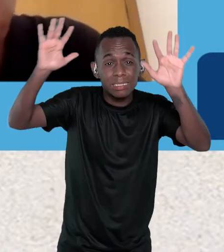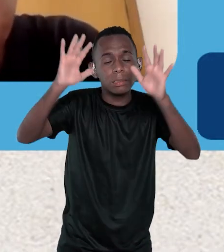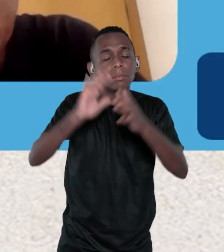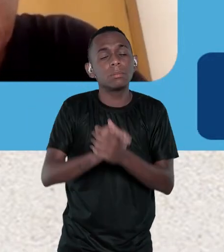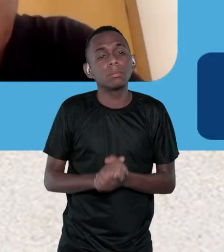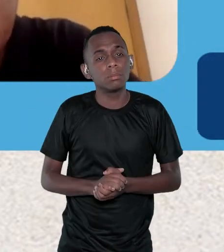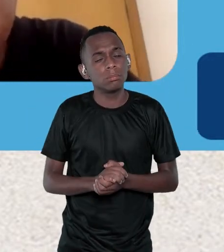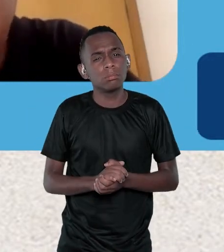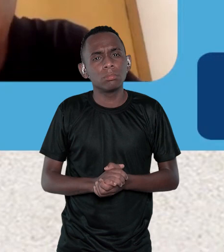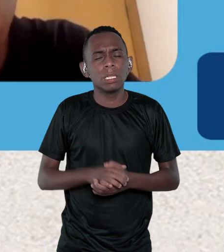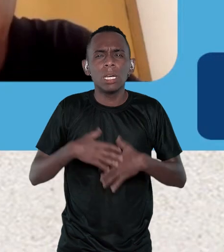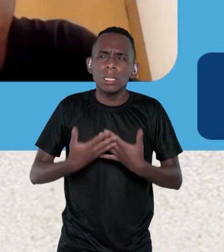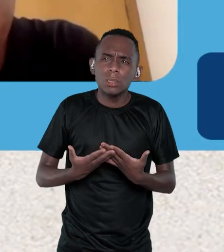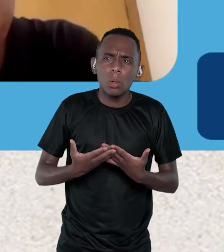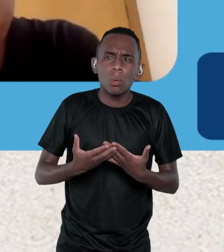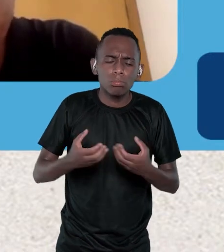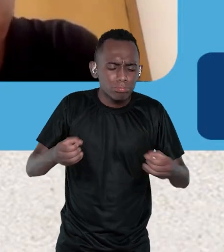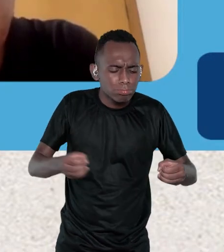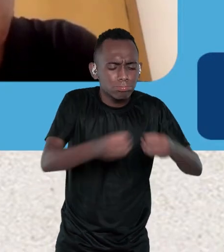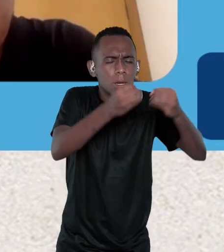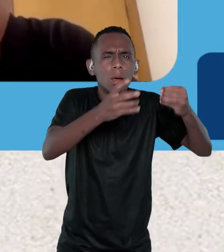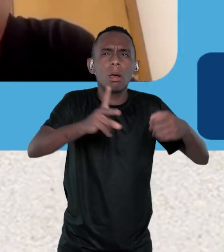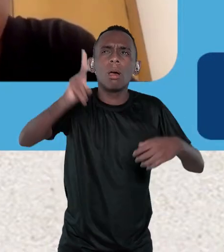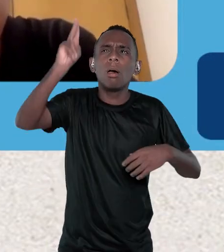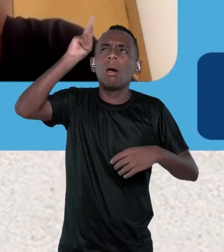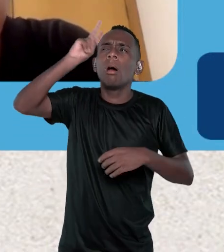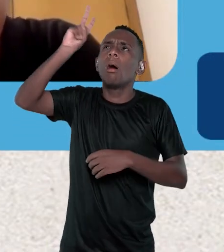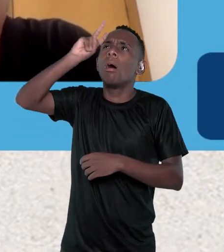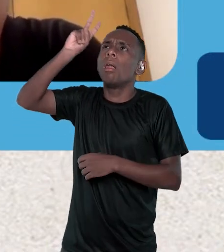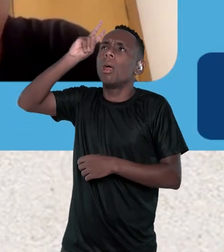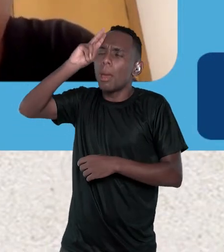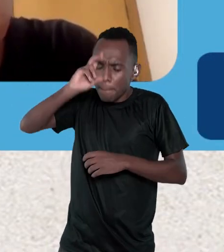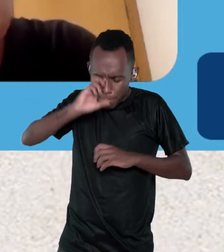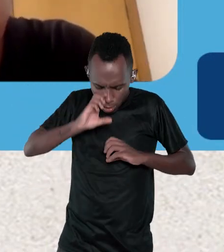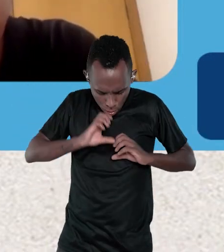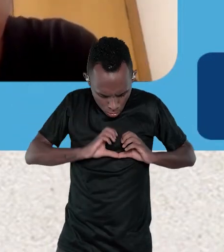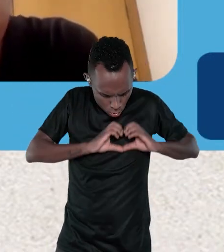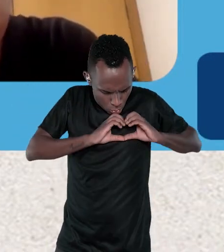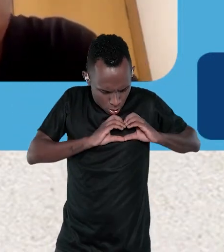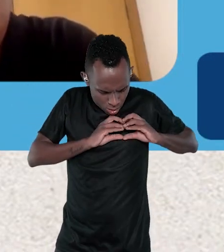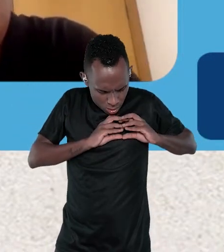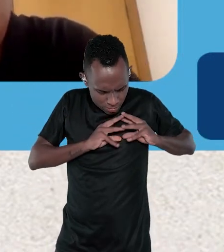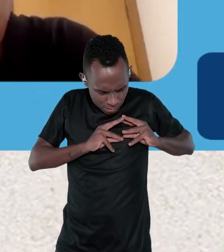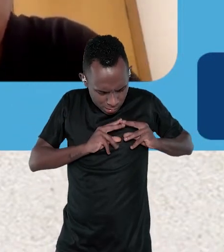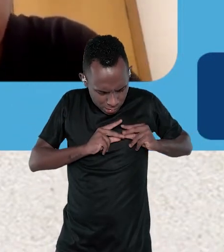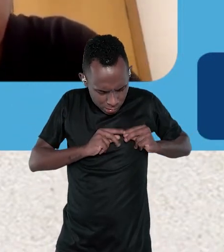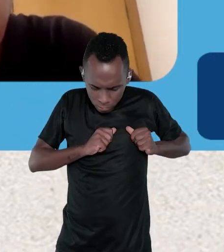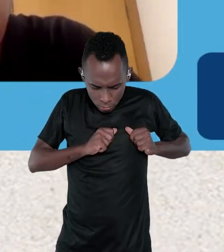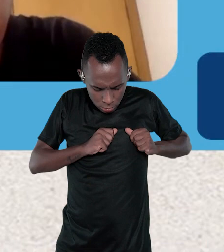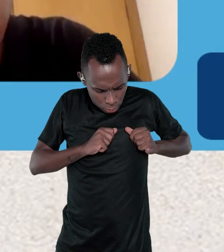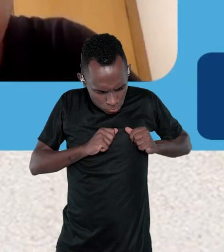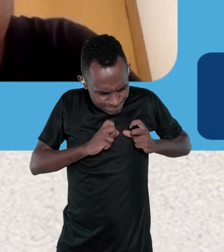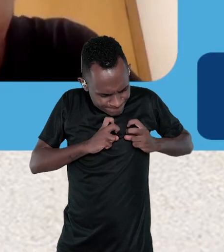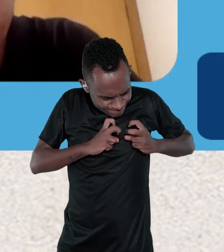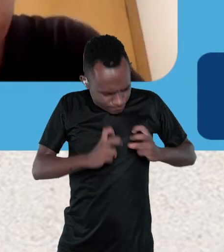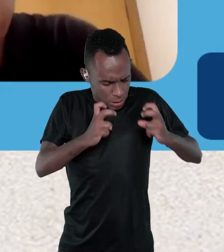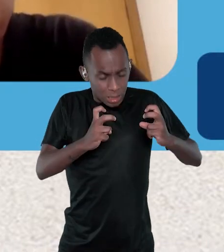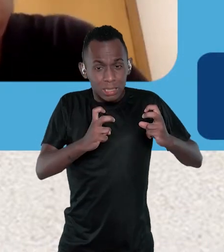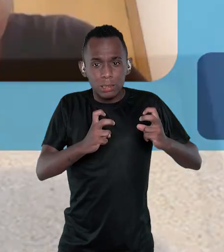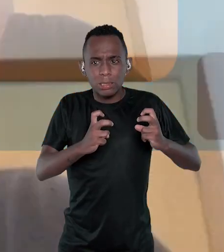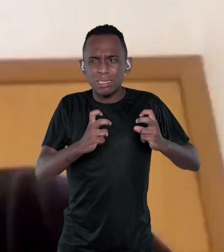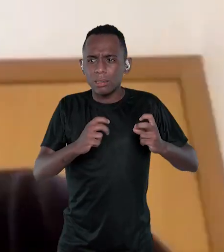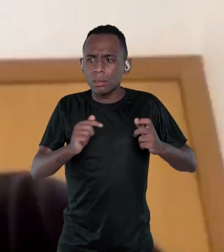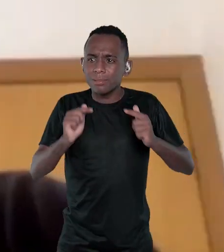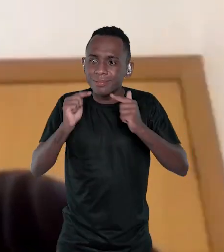desencantados. A cada copo em brinde, lembrem-se, meu coração não é de seda, ele